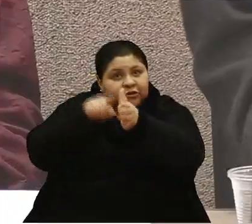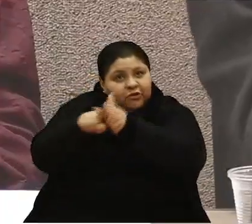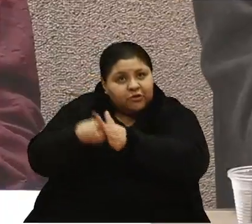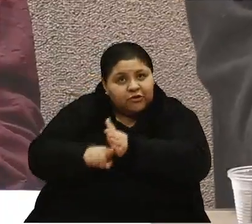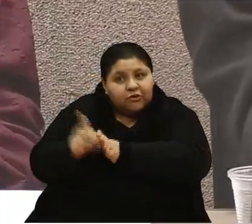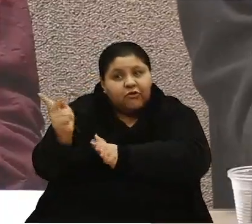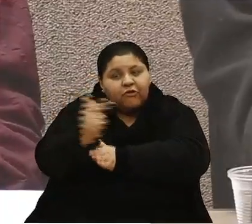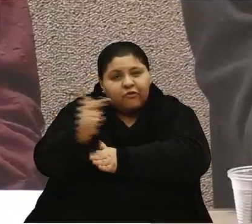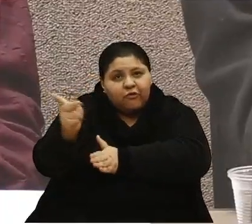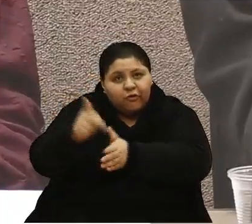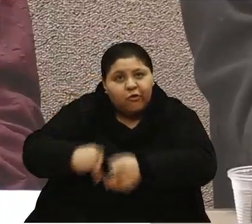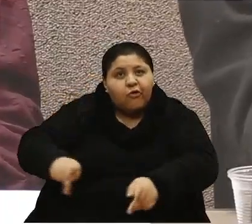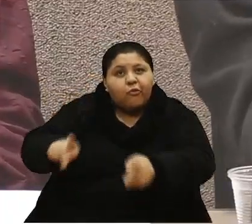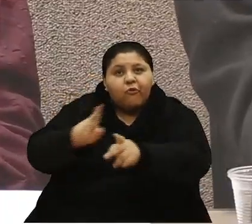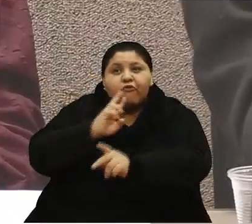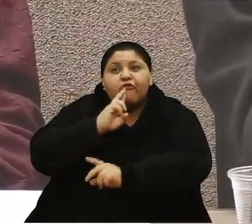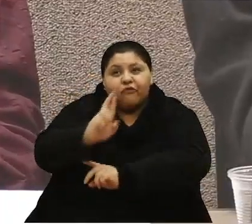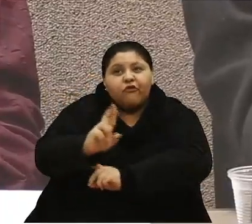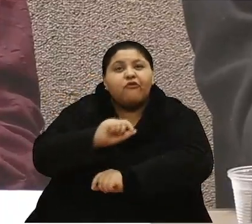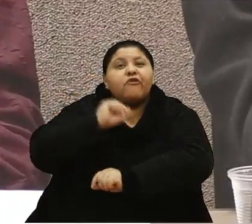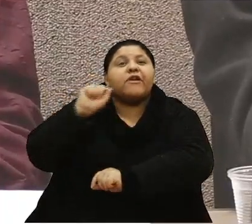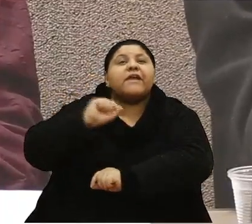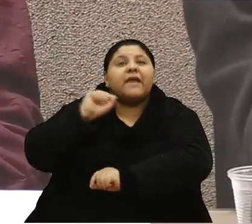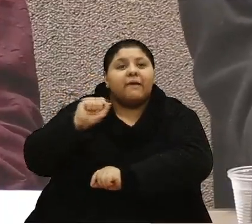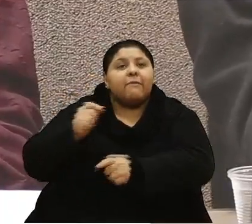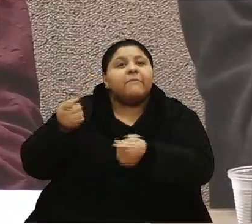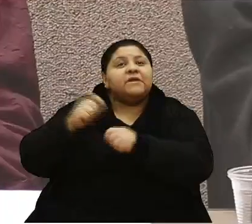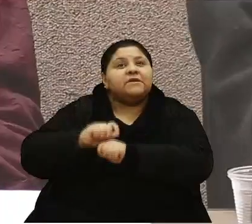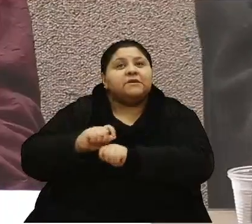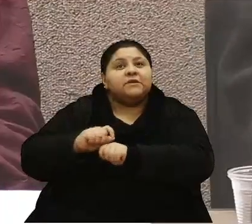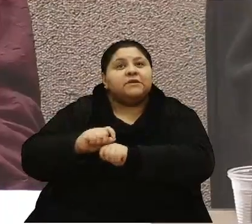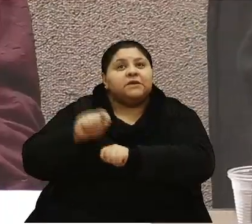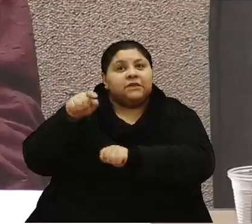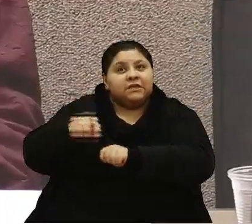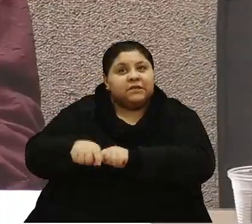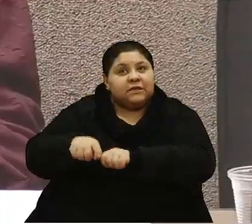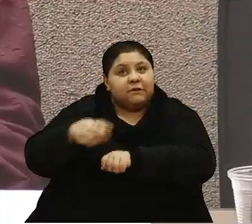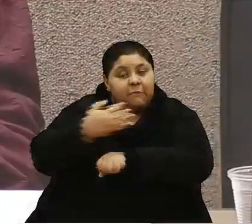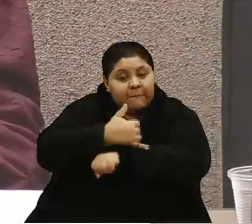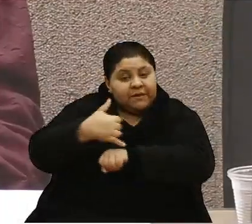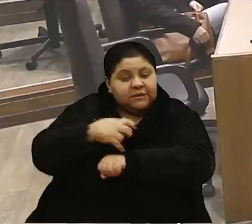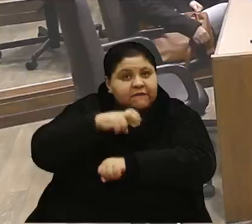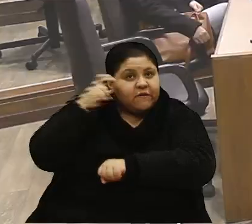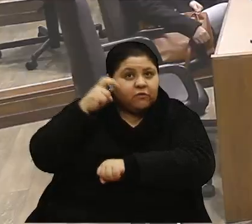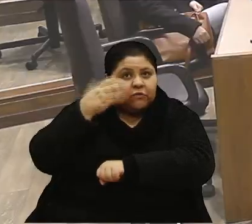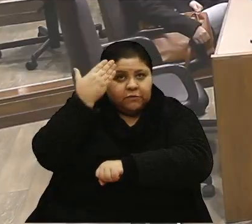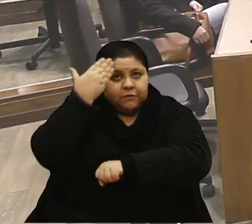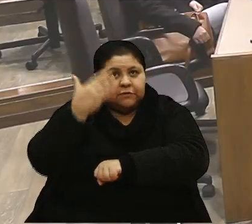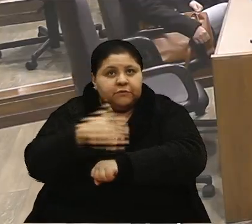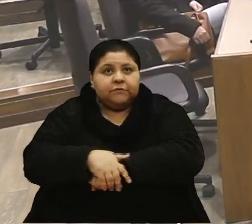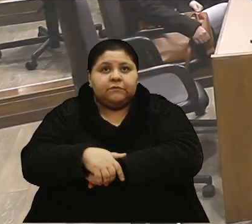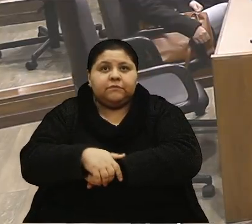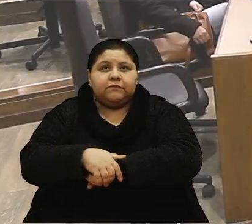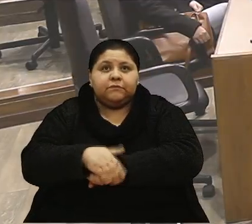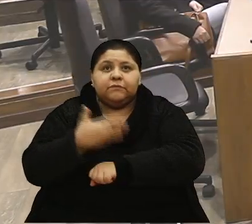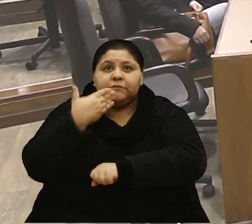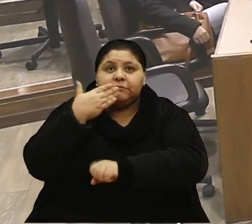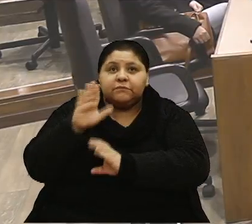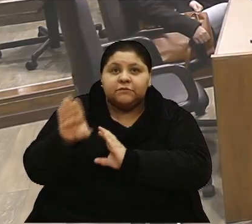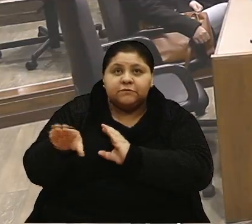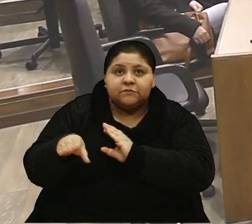e ele, o povo vai responder para ele quem é que realmente faz essa casa para essa vergonha. Muito obrigado. Alguém pediu uma